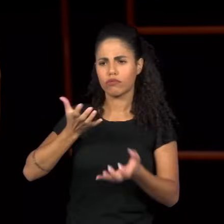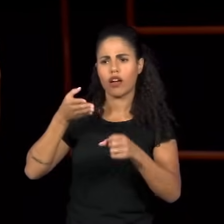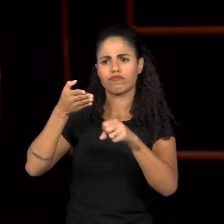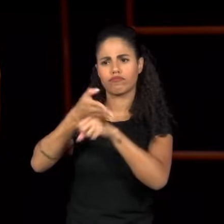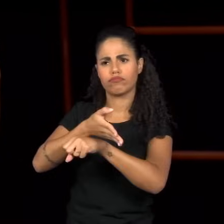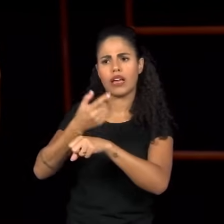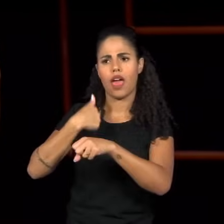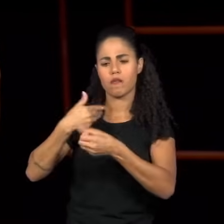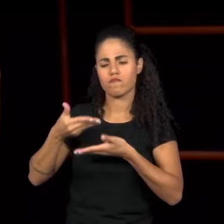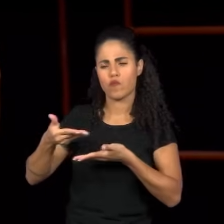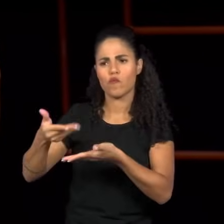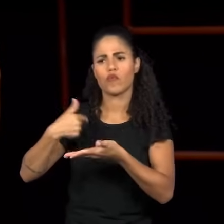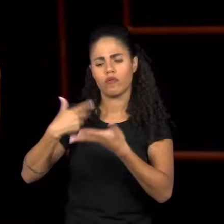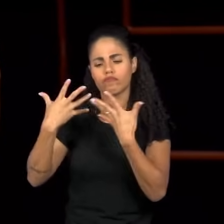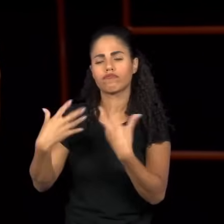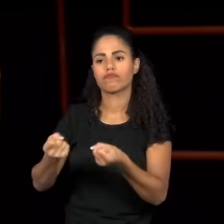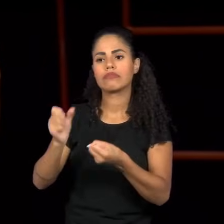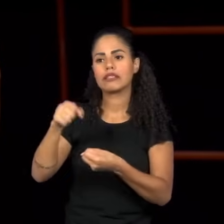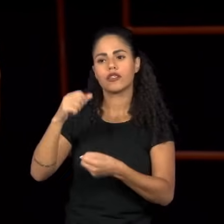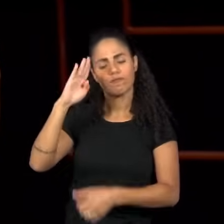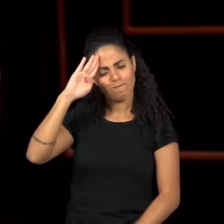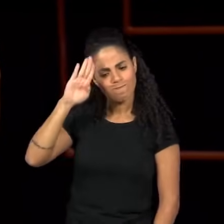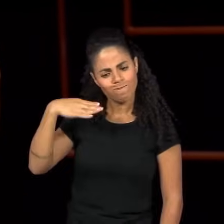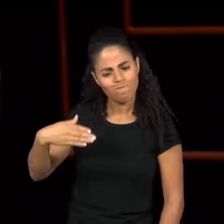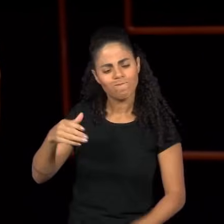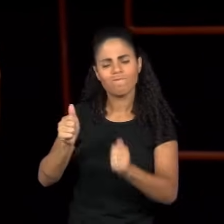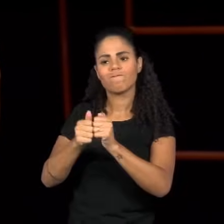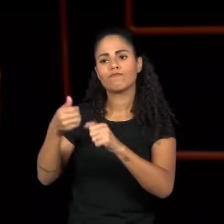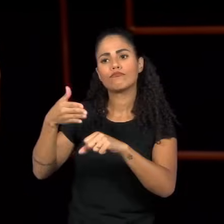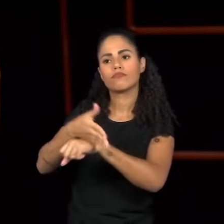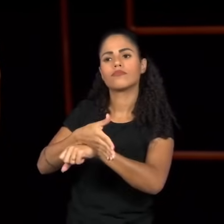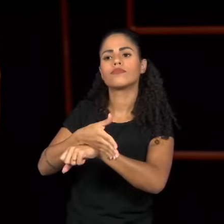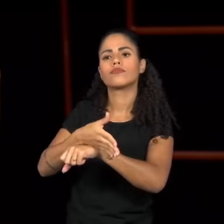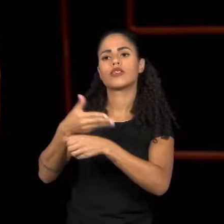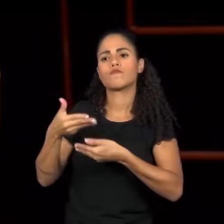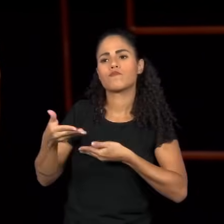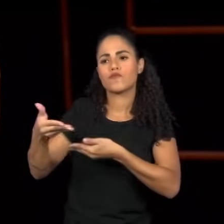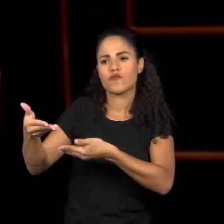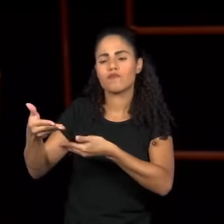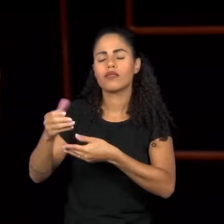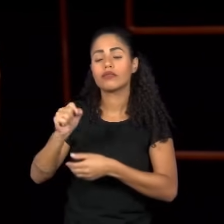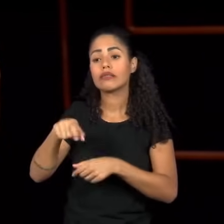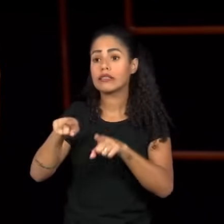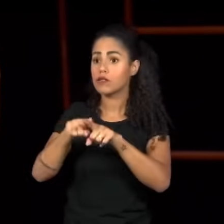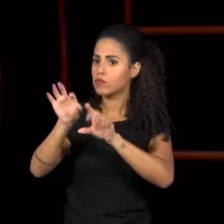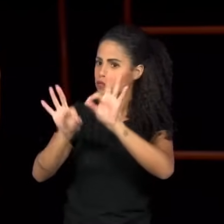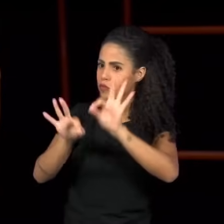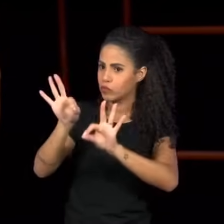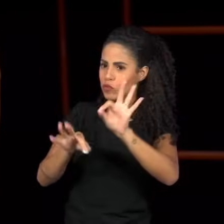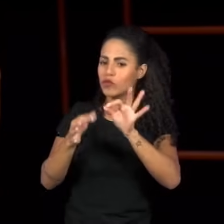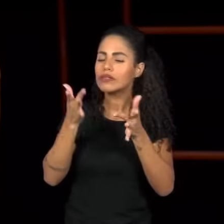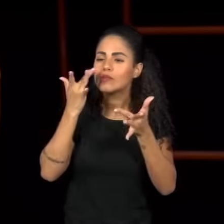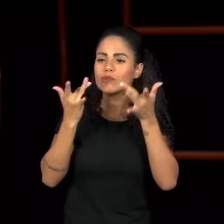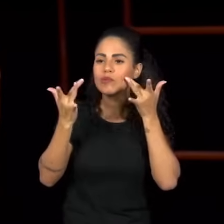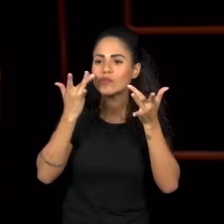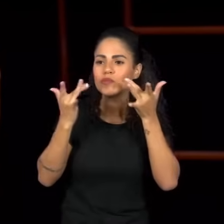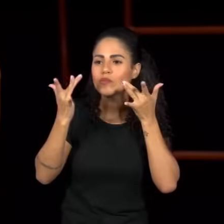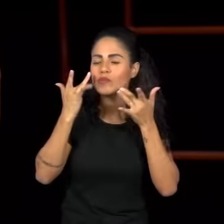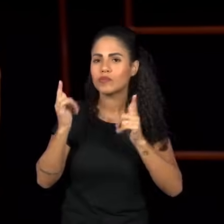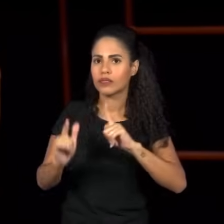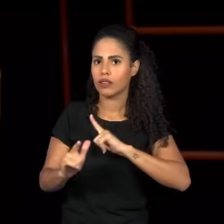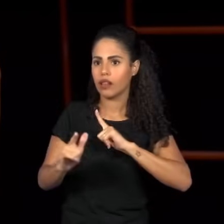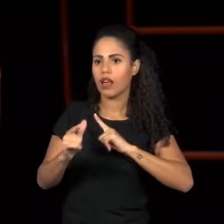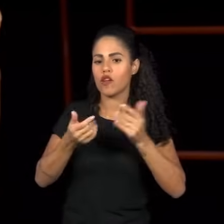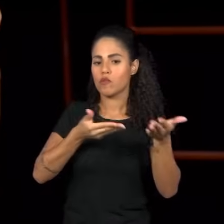participar e fico muito honrada dela ter pensado em mim. E tem um projeto com teatro também, onde eu